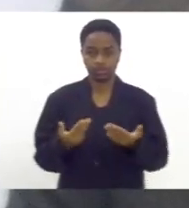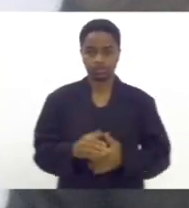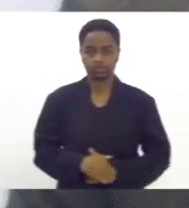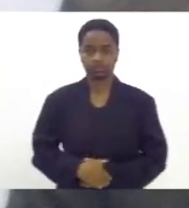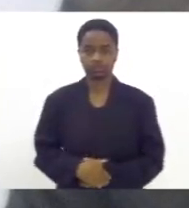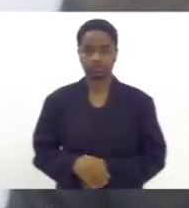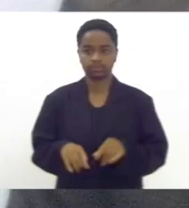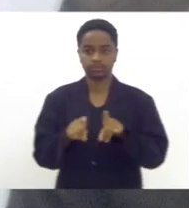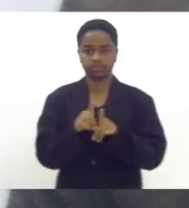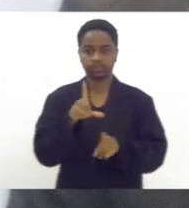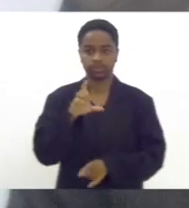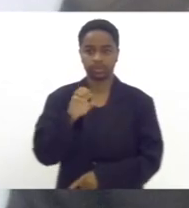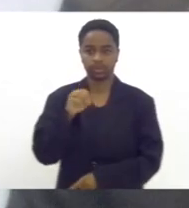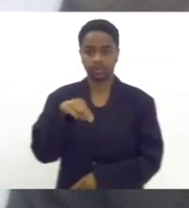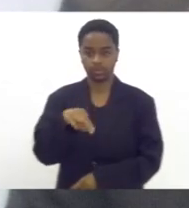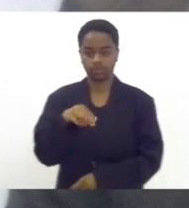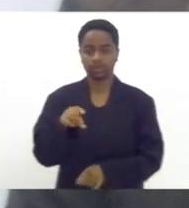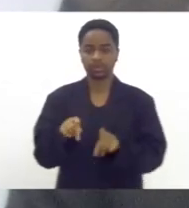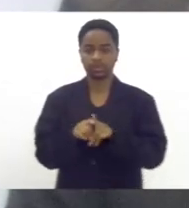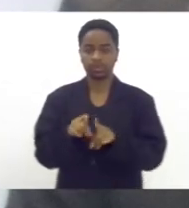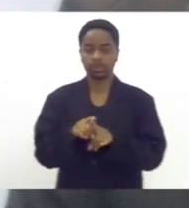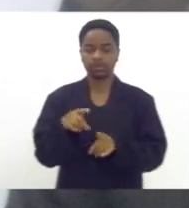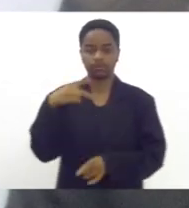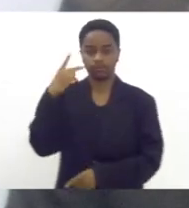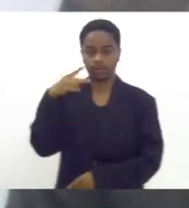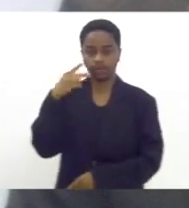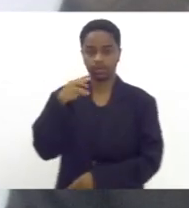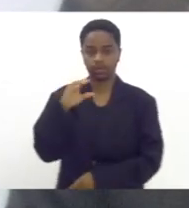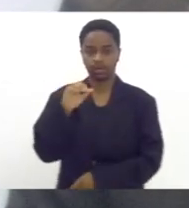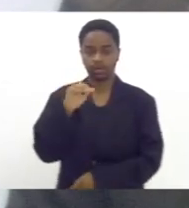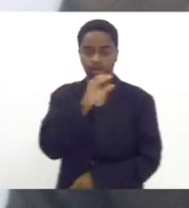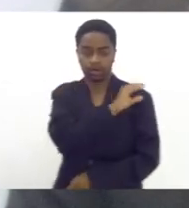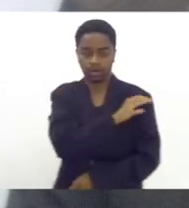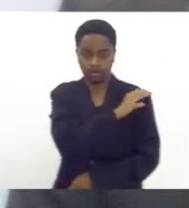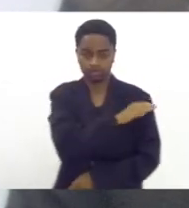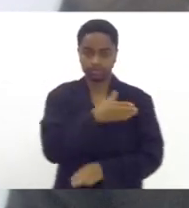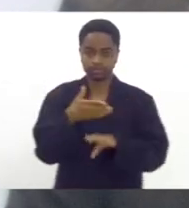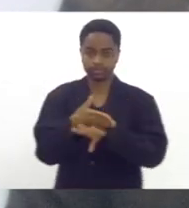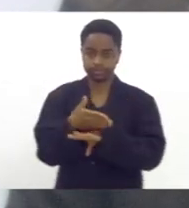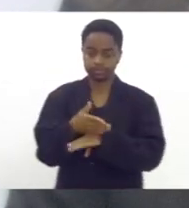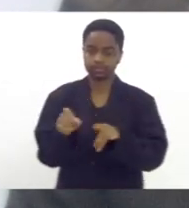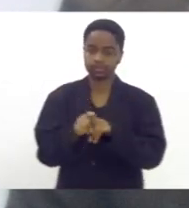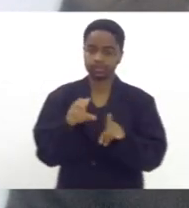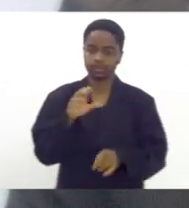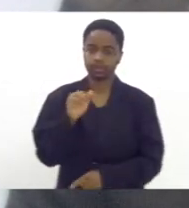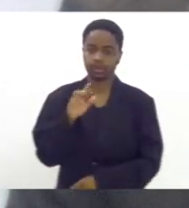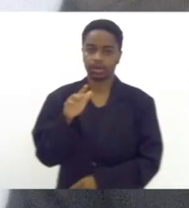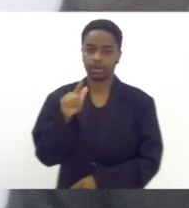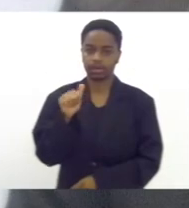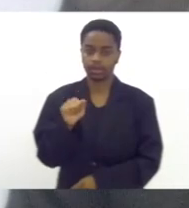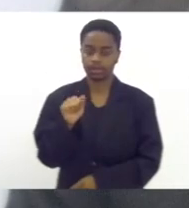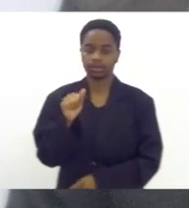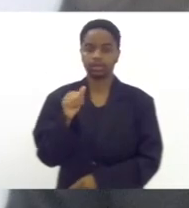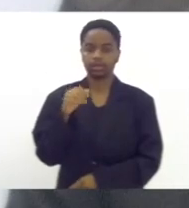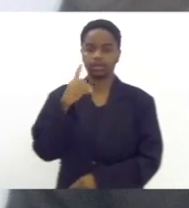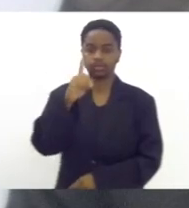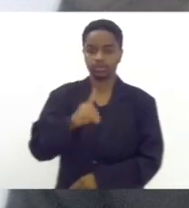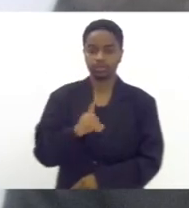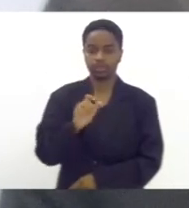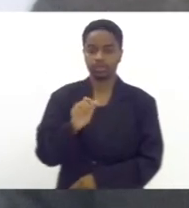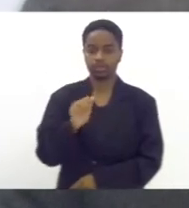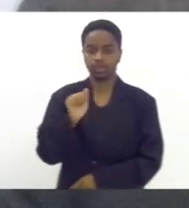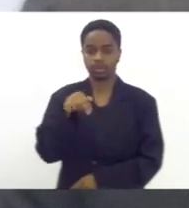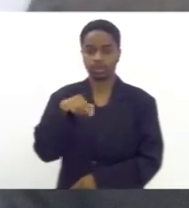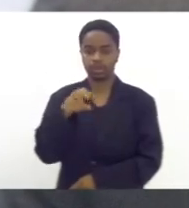o Leon Gomes vereador de Campos tá aí obrigado Vereador pela presença conosco Dra Carla Figueiredo Soares diretora adjunta da NS